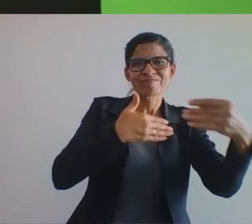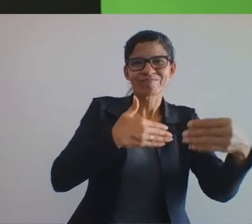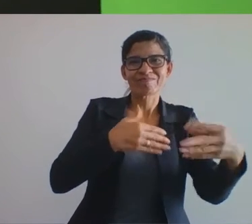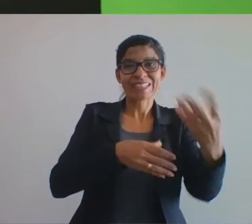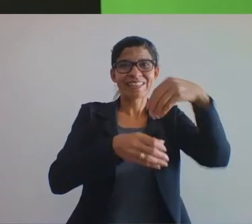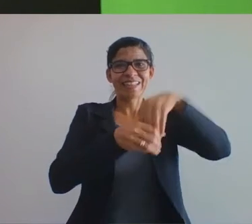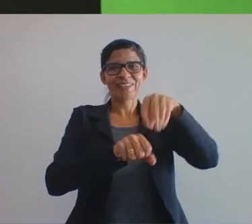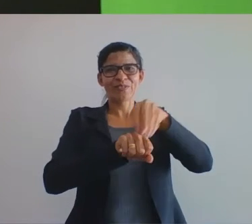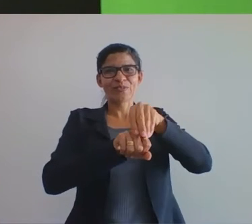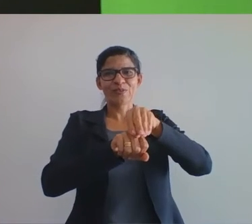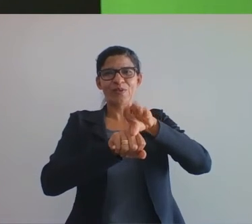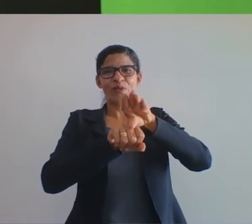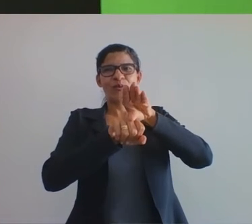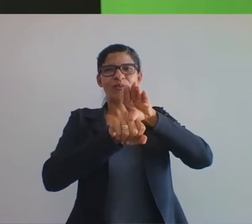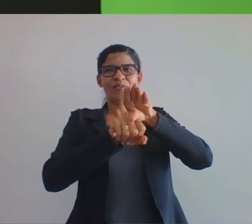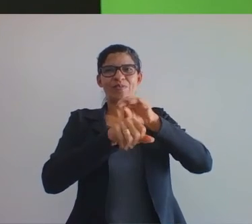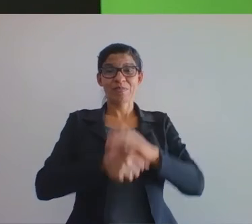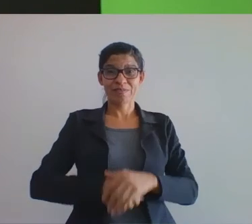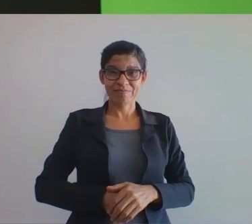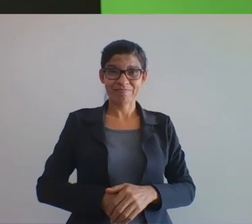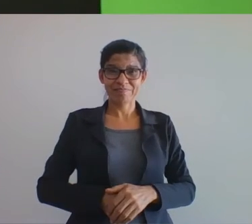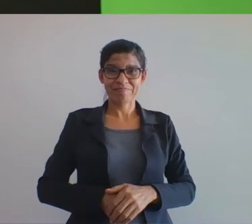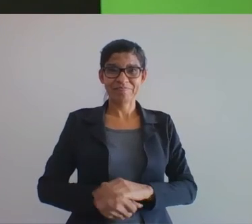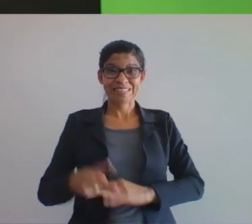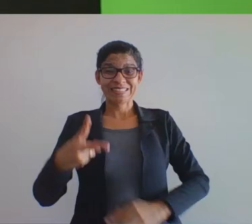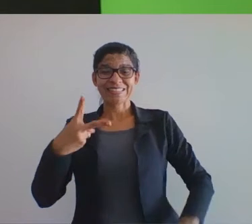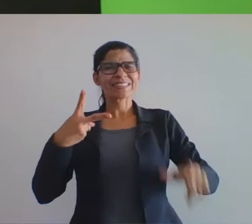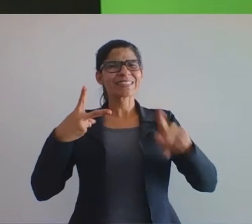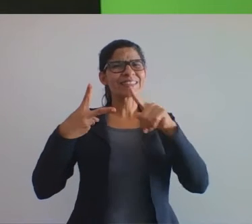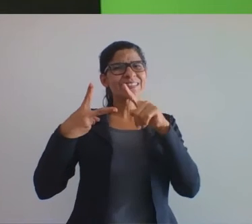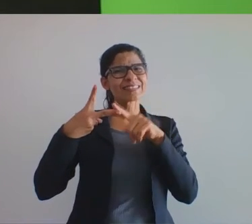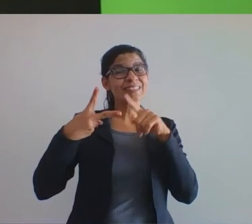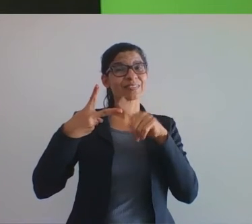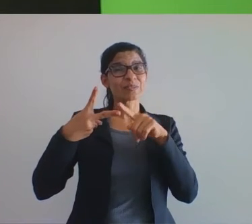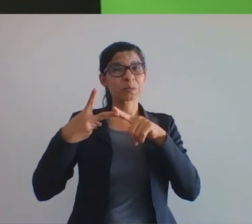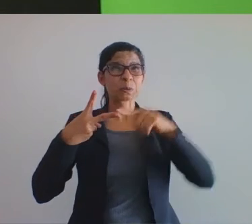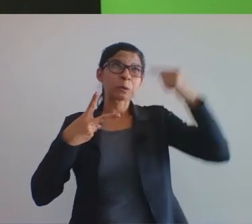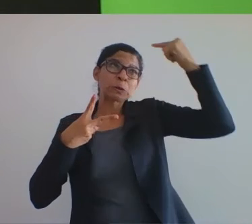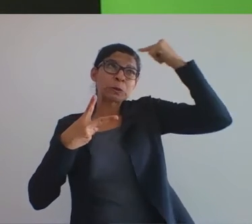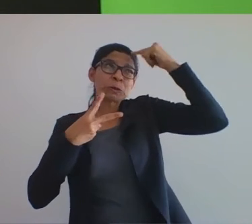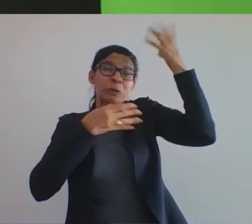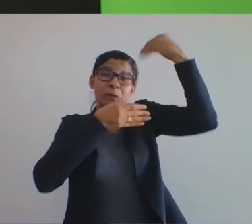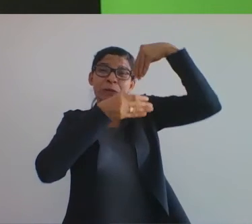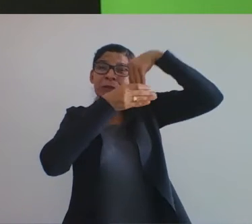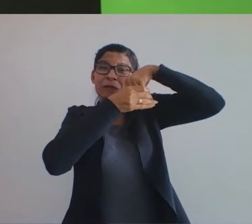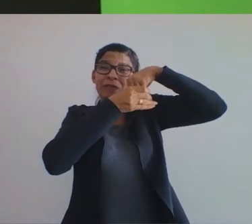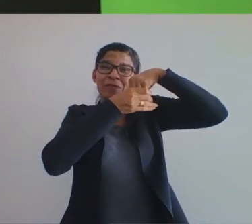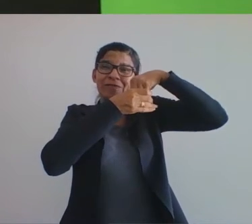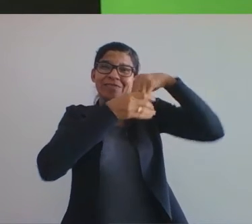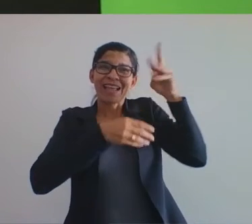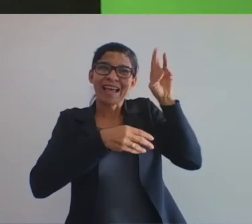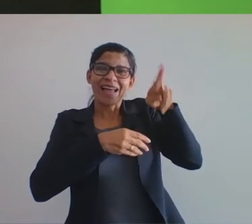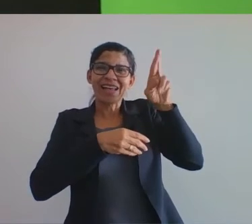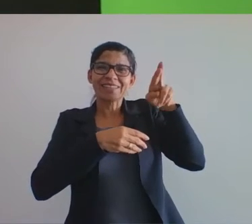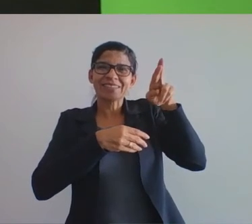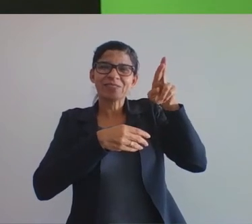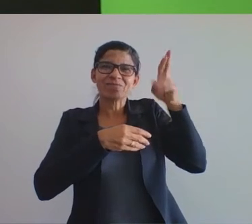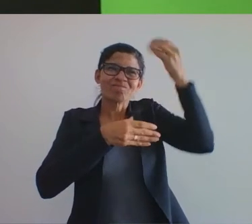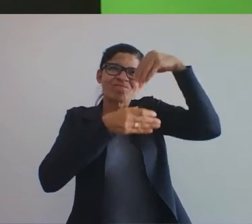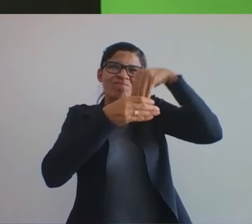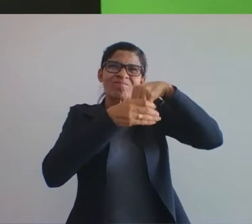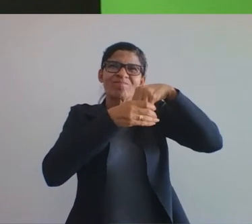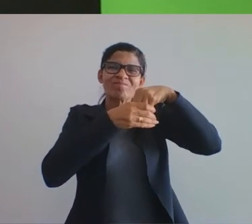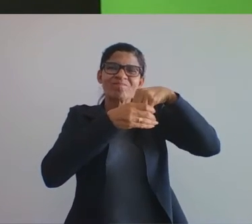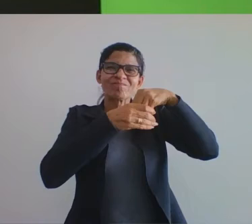Segundo, as faculdades, aquilo que possuímos internamente em nossa razão e que não dependem